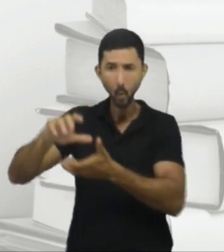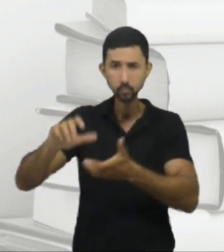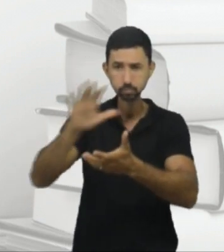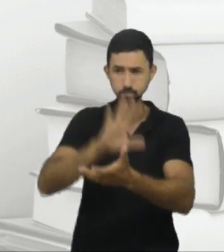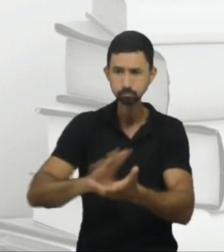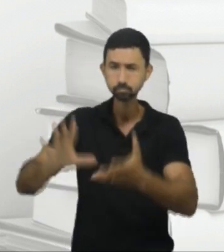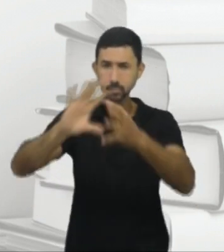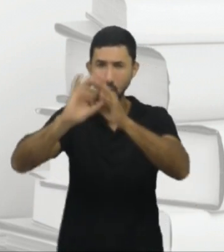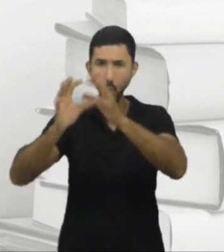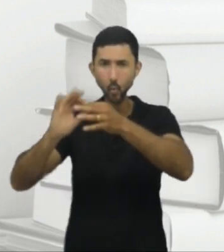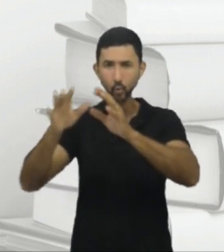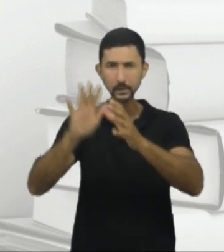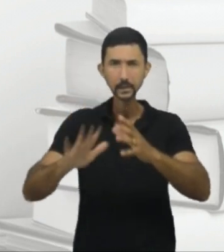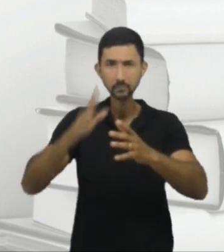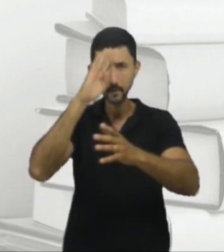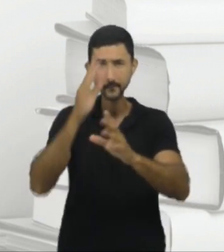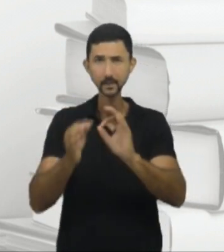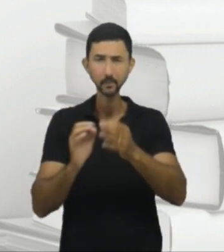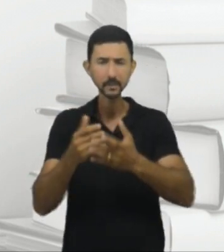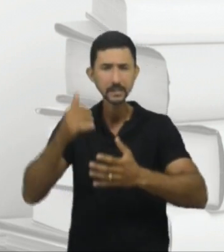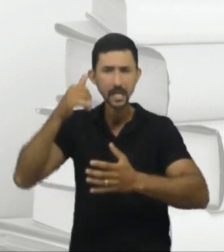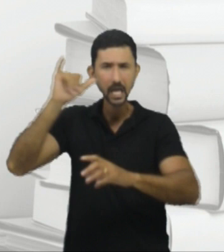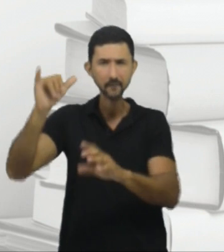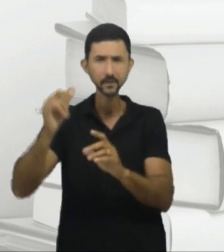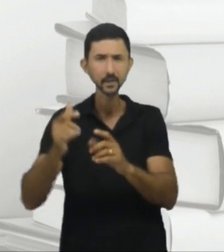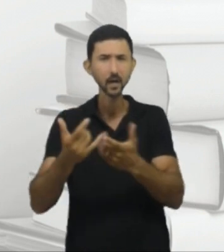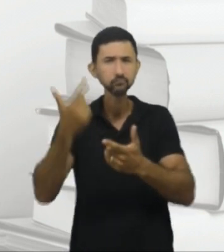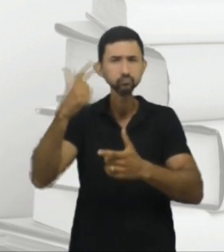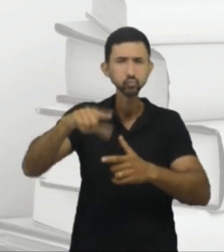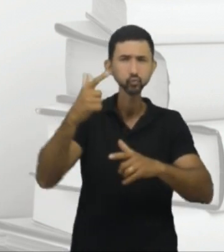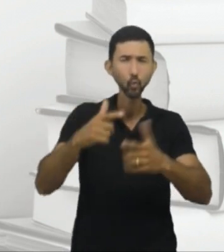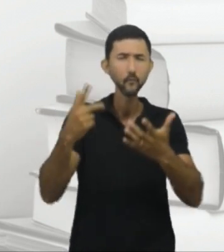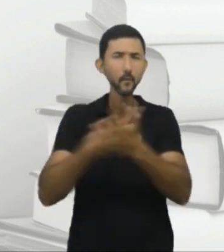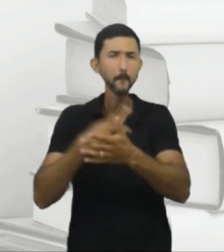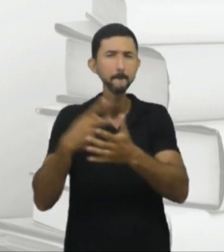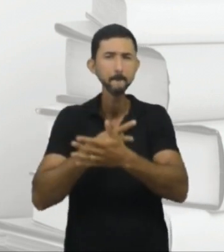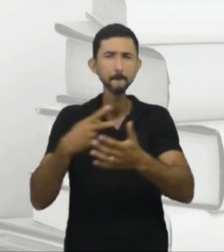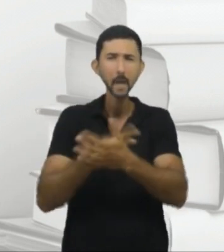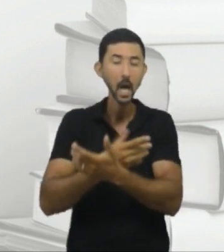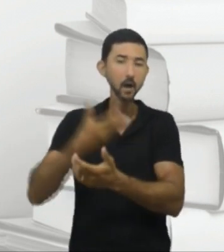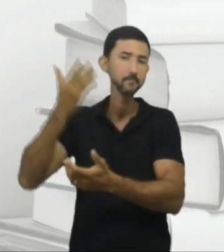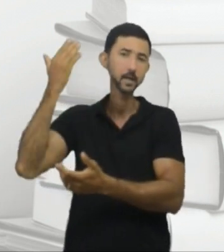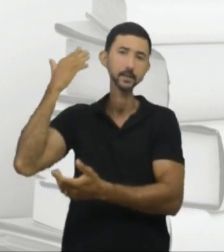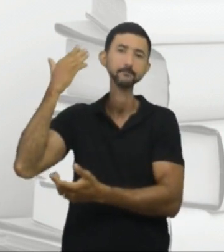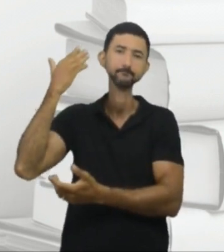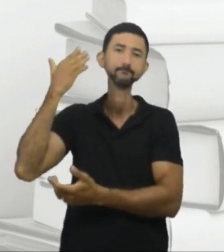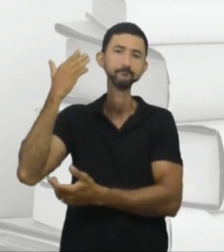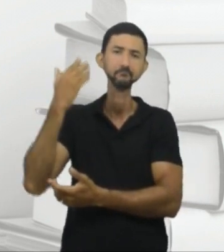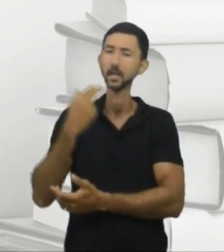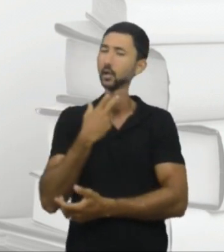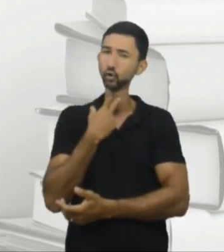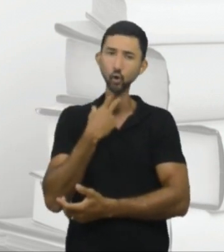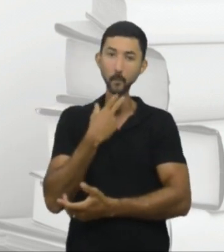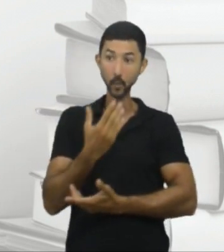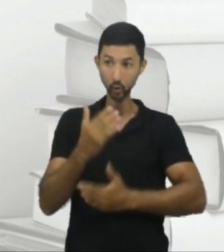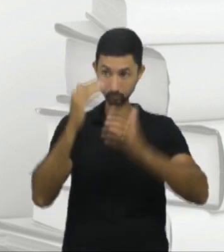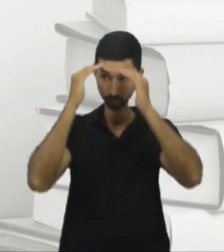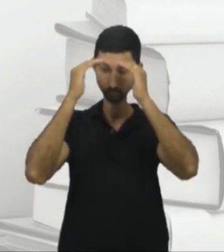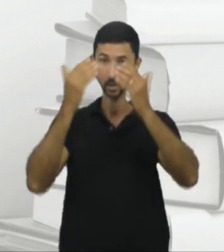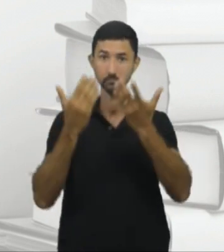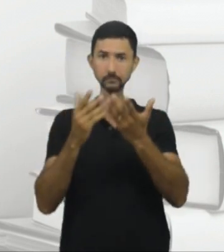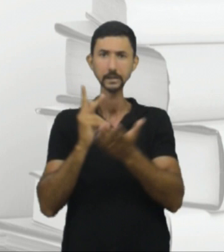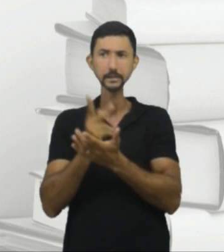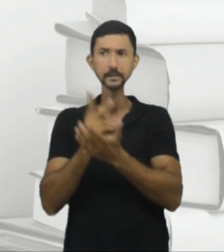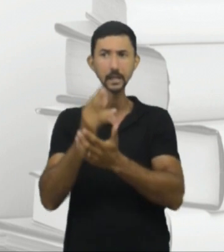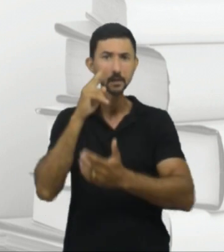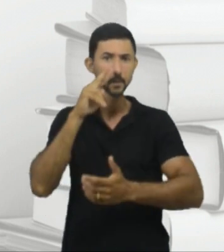e, principalmente, evitar a possível repetição de erros antigos. Não podemos baixar a guarda, pois